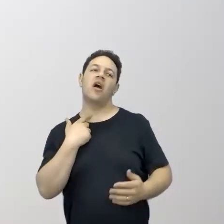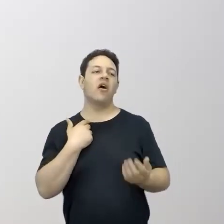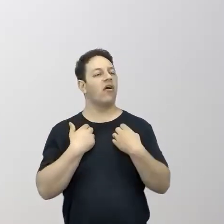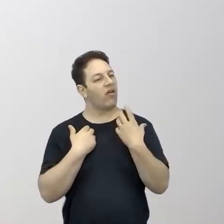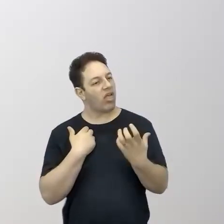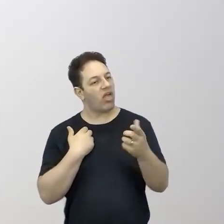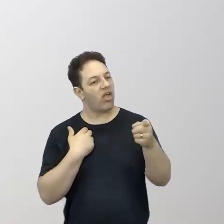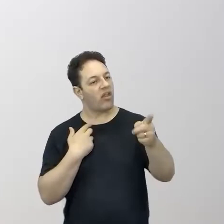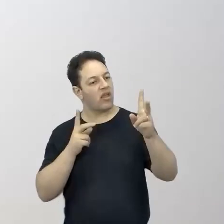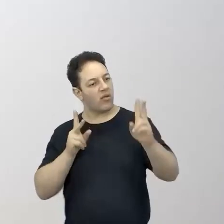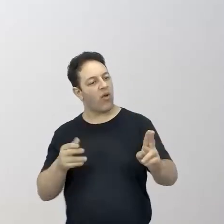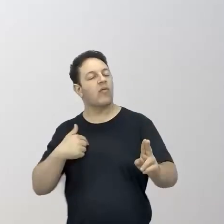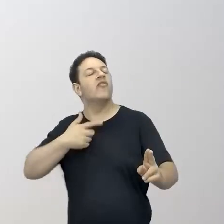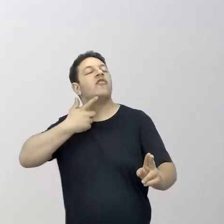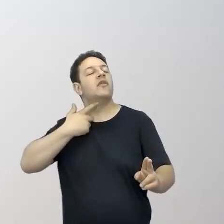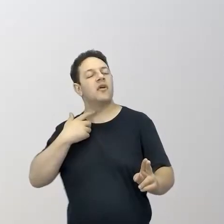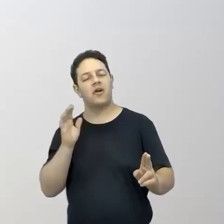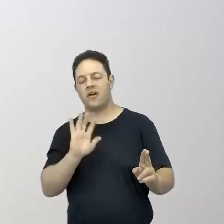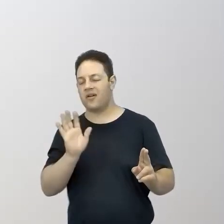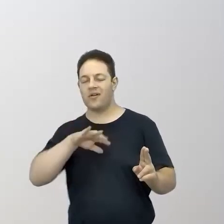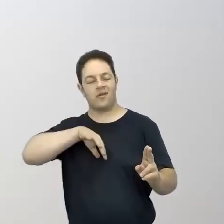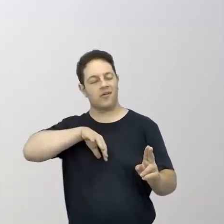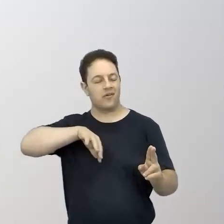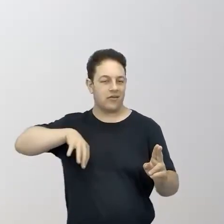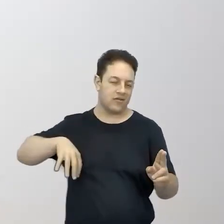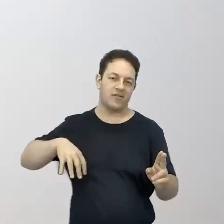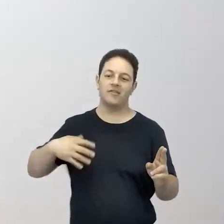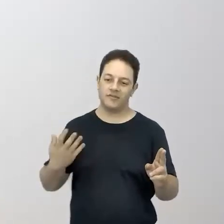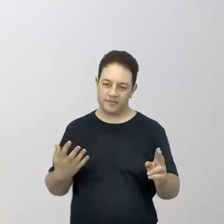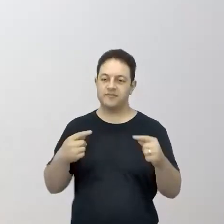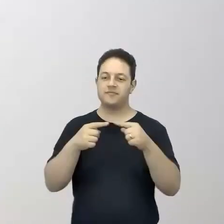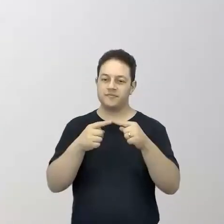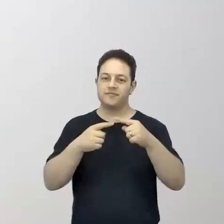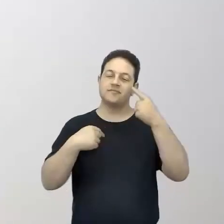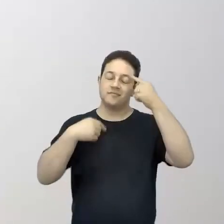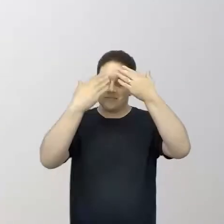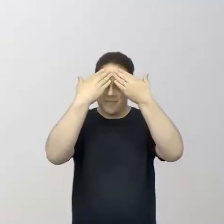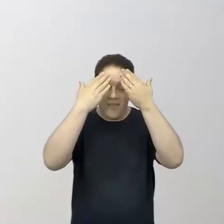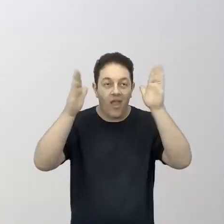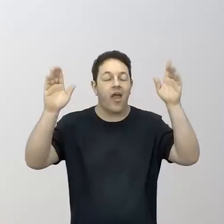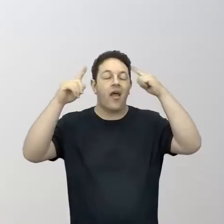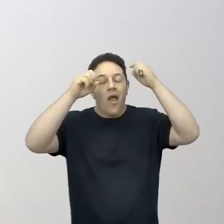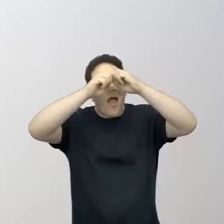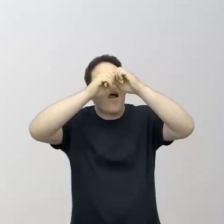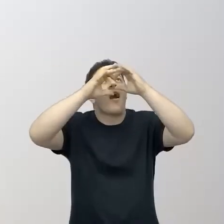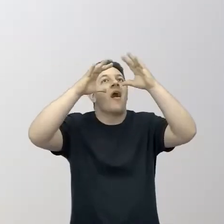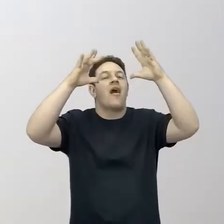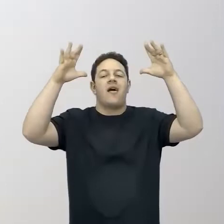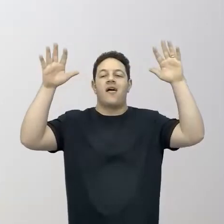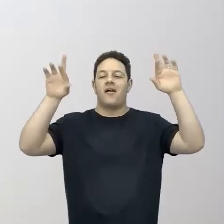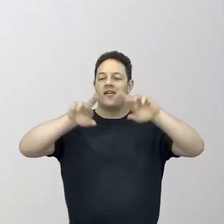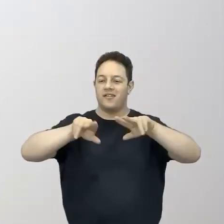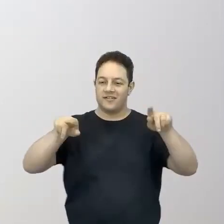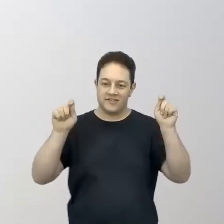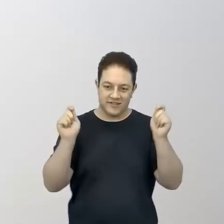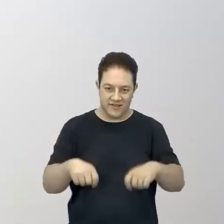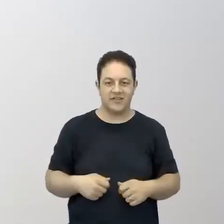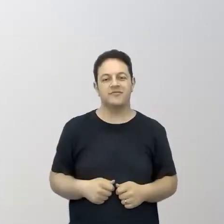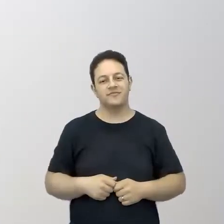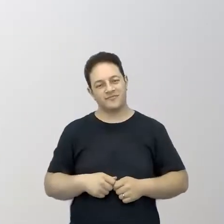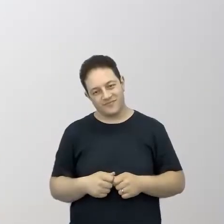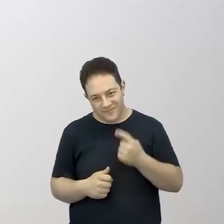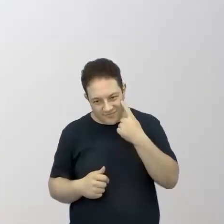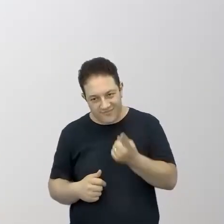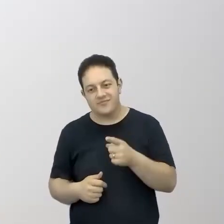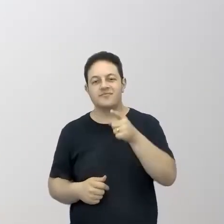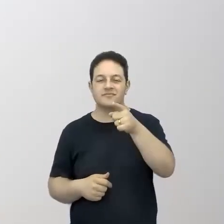E é nisso que consiste, então, a nossa capacidade de expandir a nossa imaginação, né? Então, pessoal, vocês devem ter visto